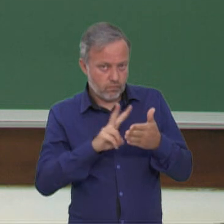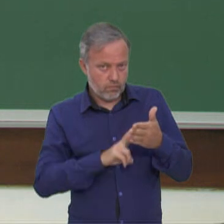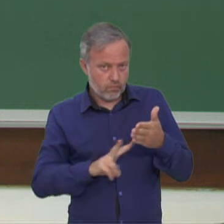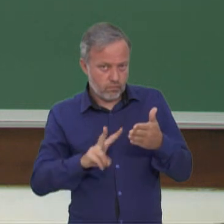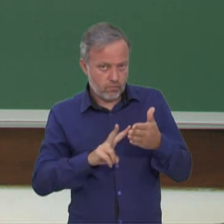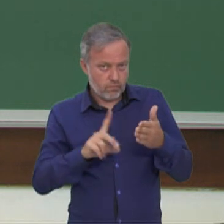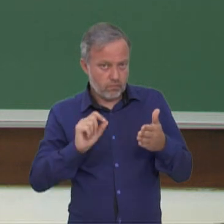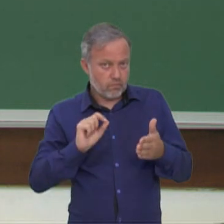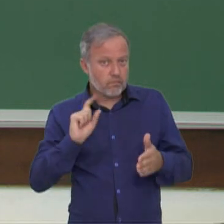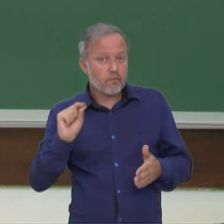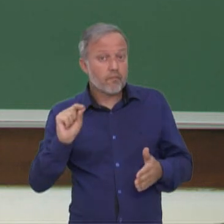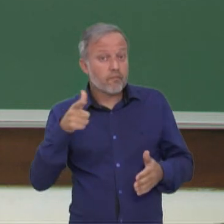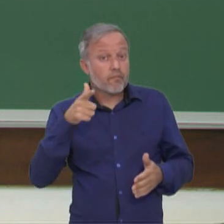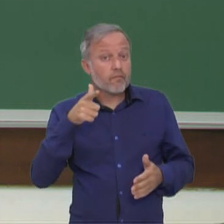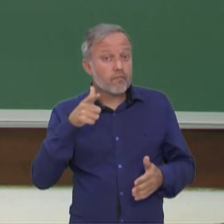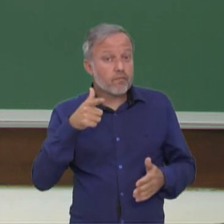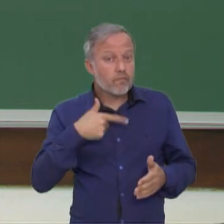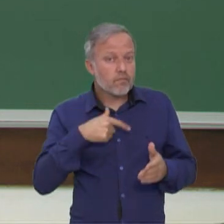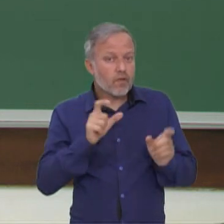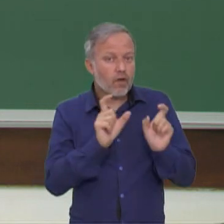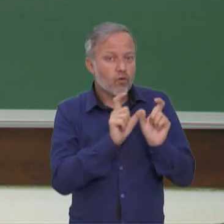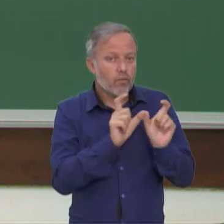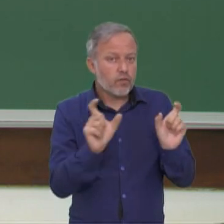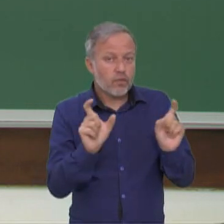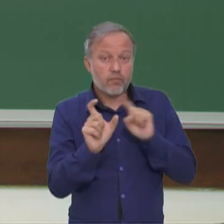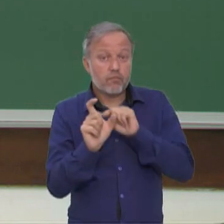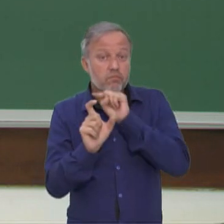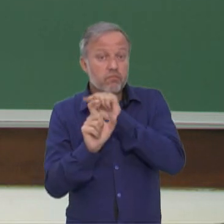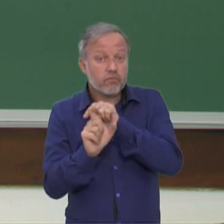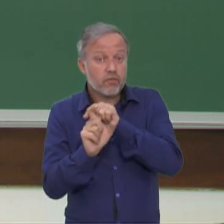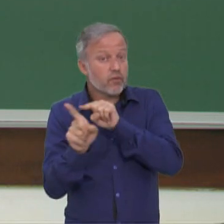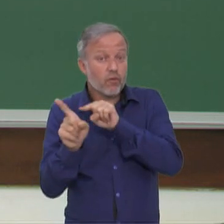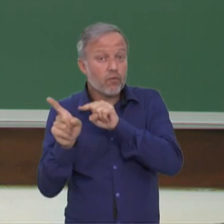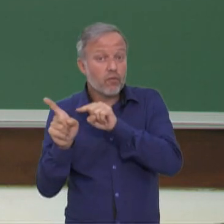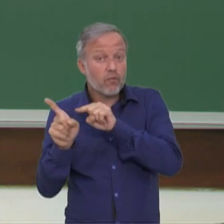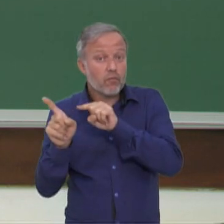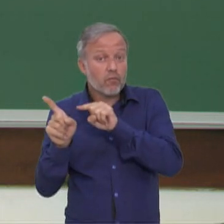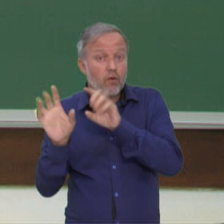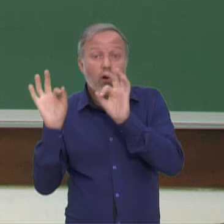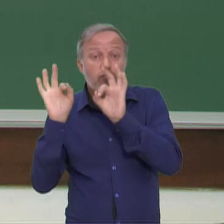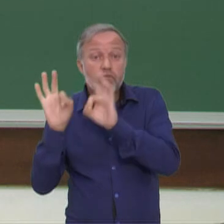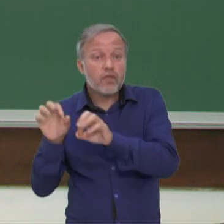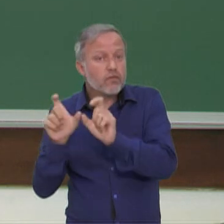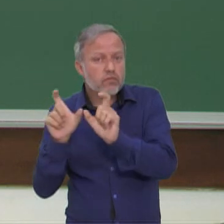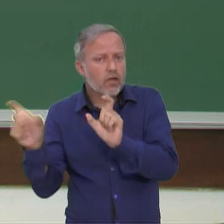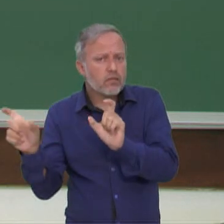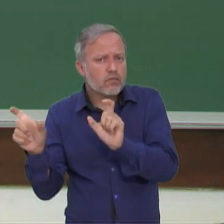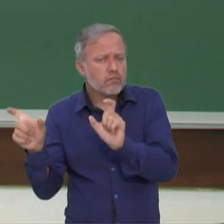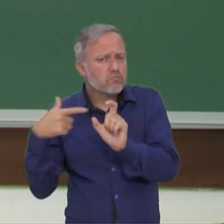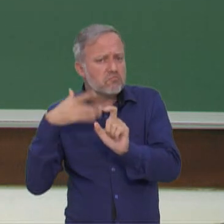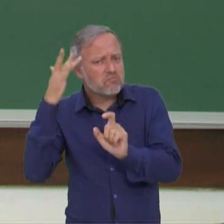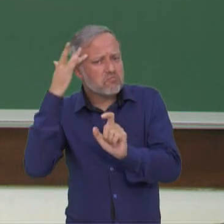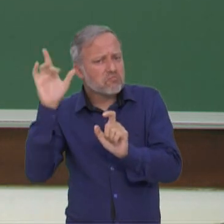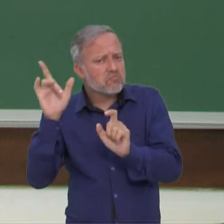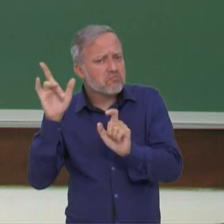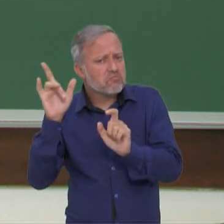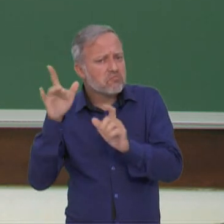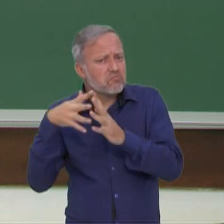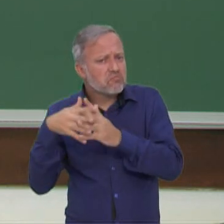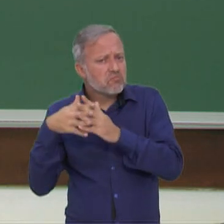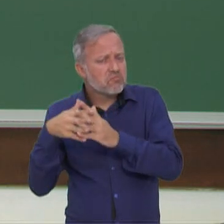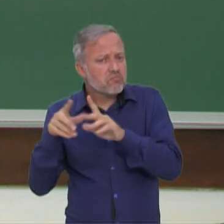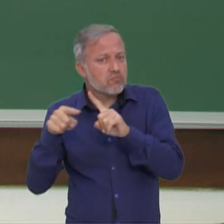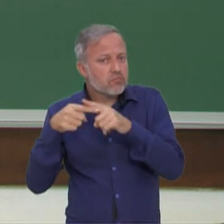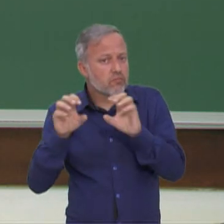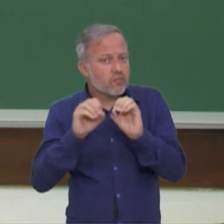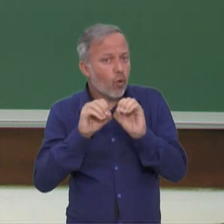atenção, que vê, opa, mas você começou a frase e não terminou a ideia, tá? Então as orações, elas